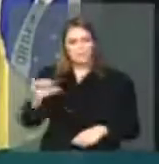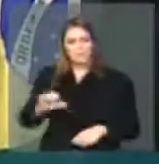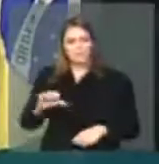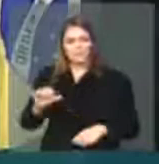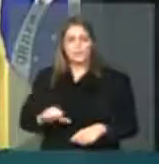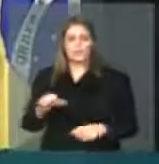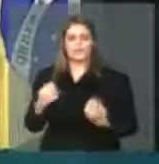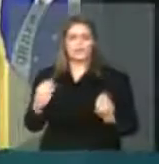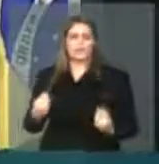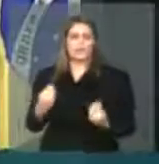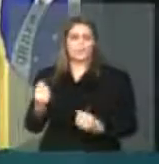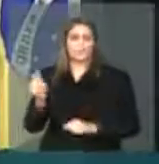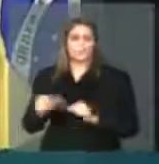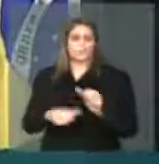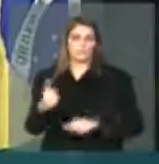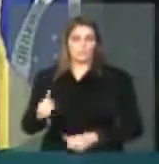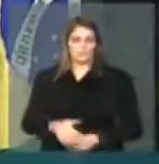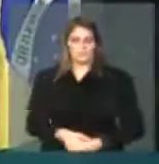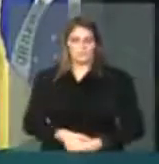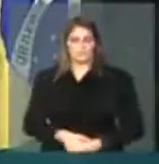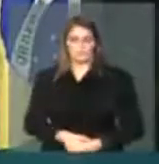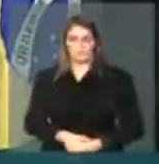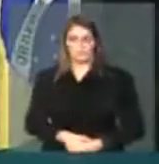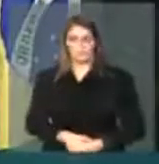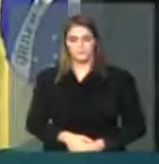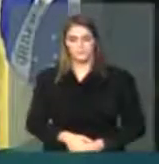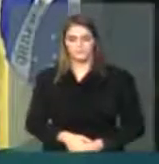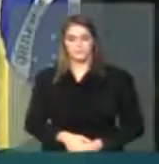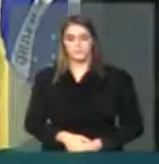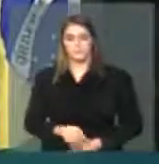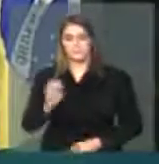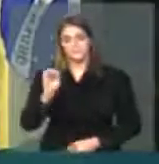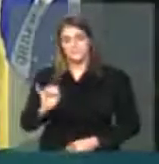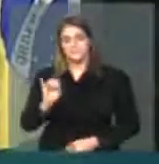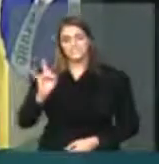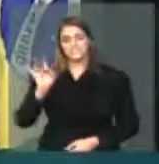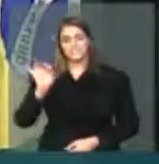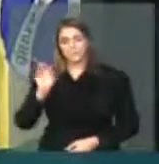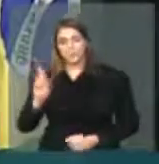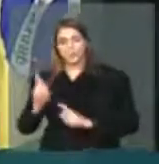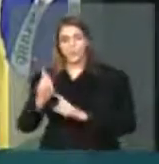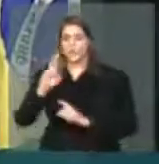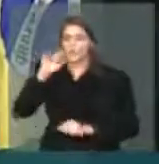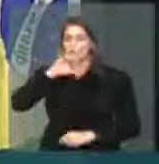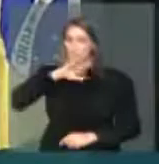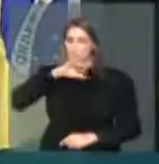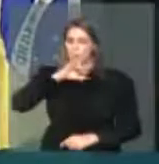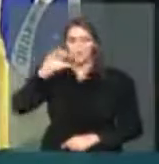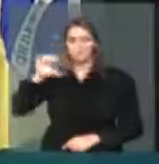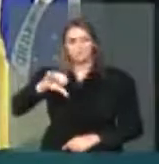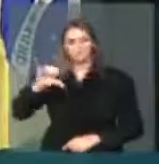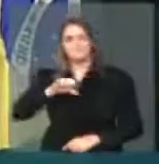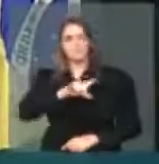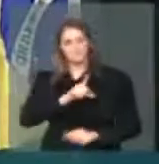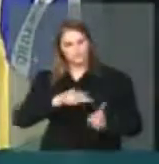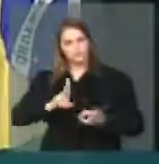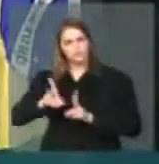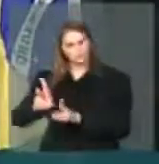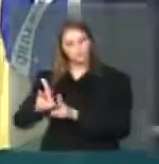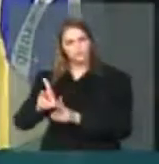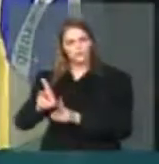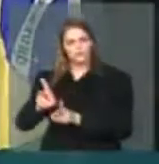empresa? Se os seus diretores que comandam a empresa, ela for negativa naquele ano, você vai manter a